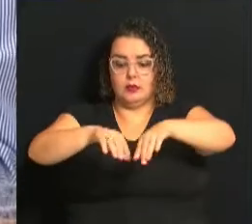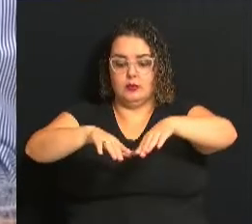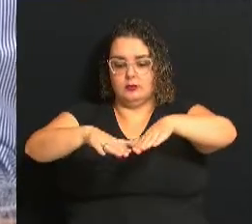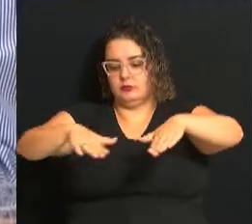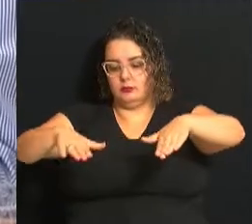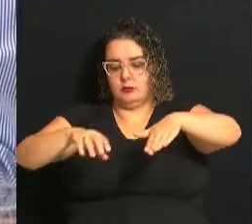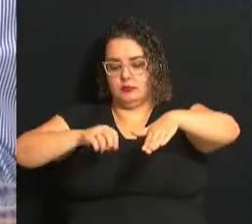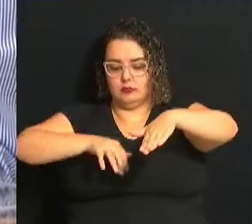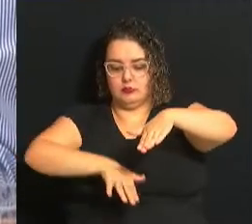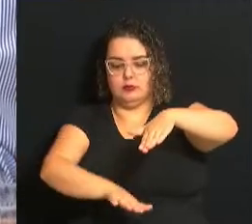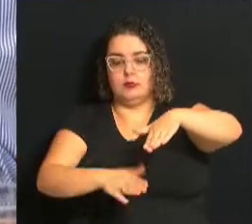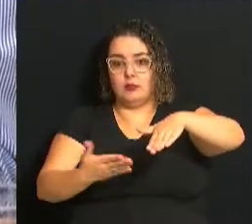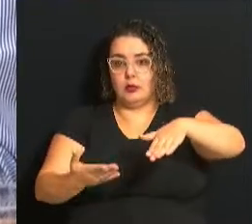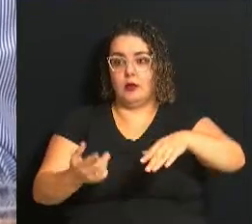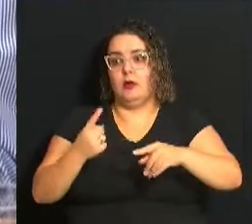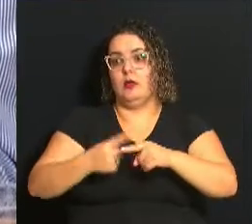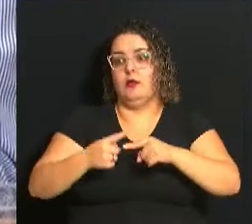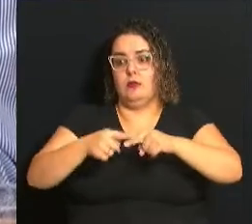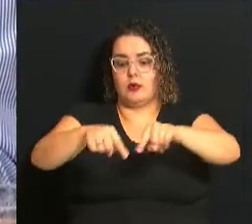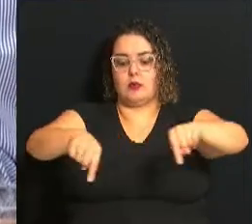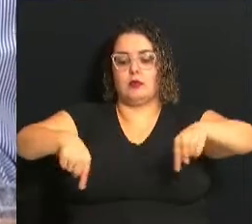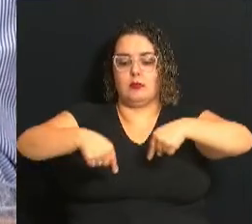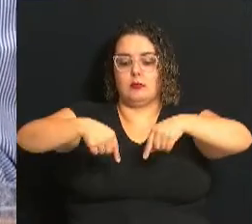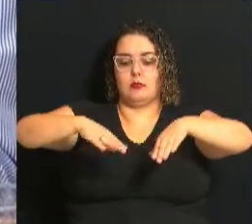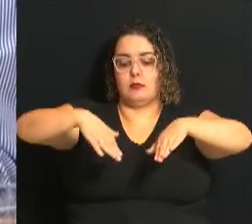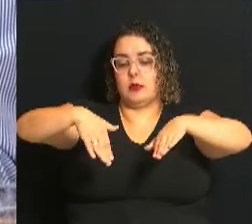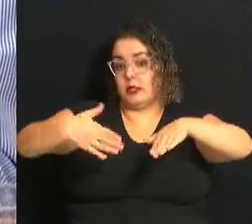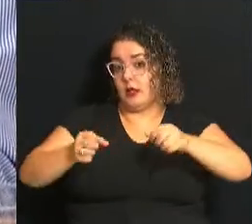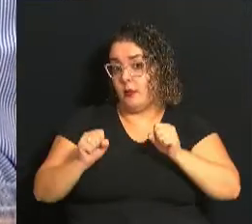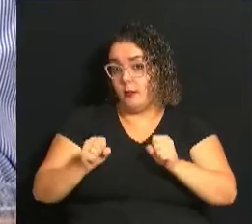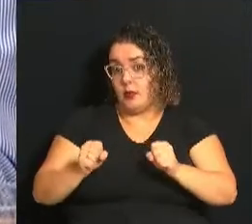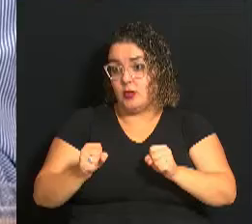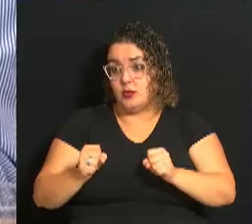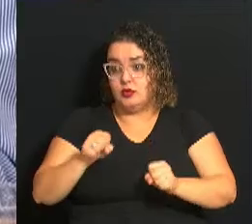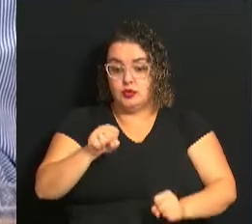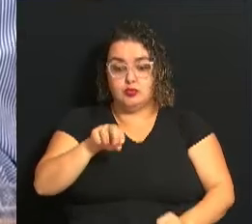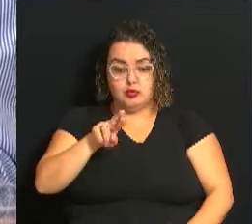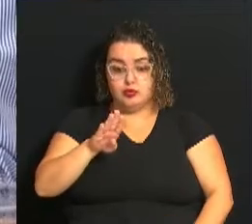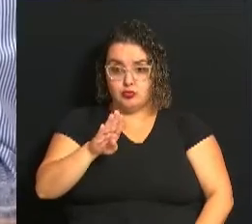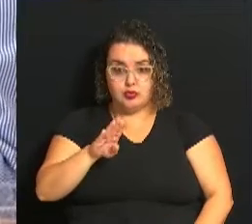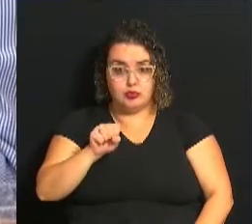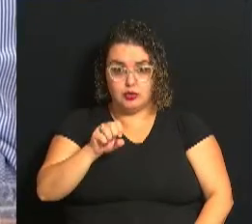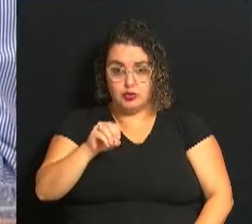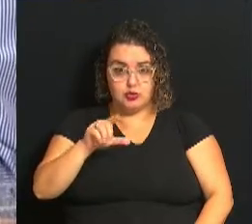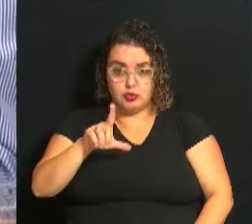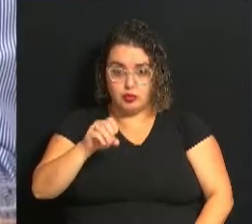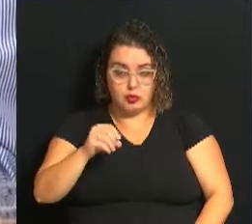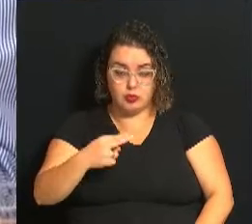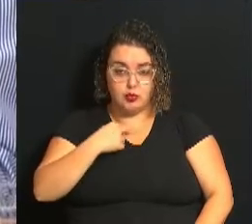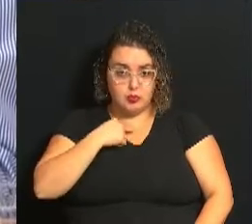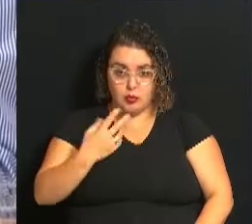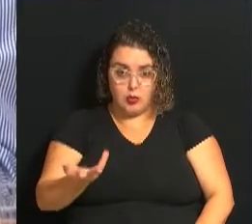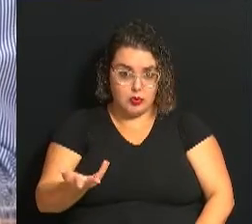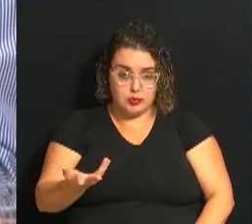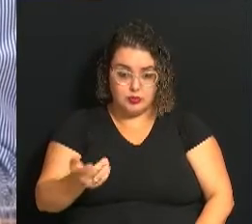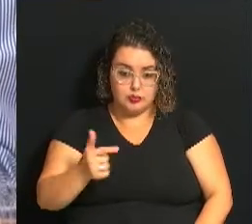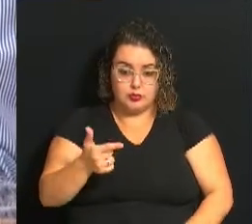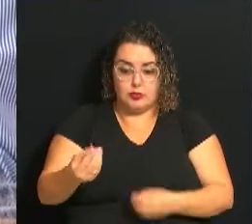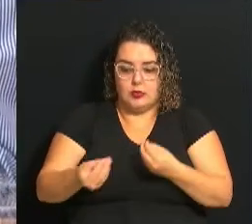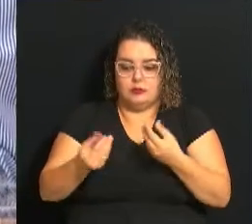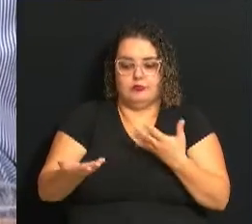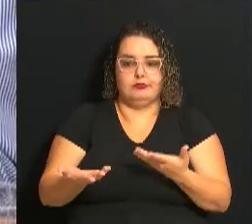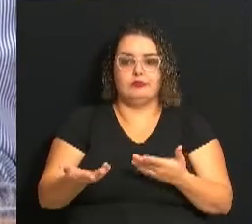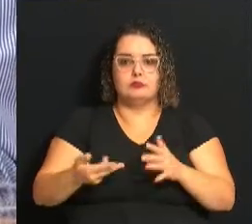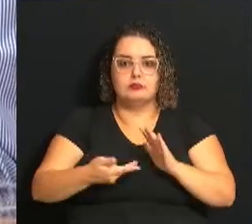por que a piscina pode e um subsolo não pode? Não existe justificativa técnica para isso. Então, esse PLC